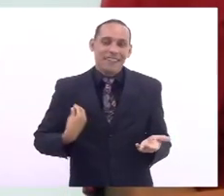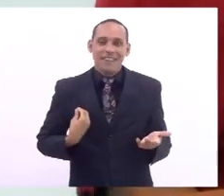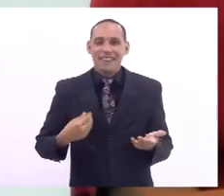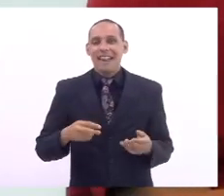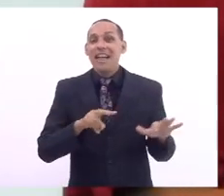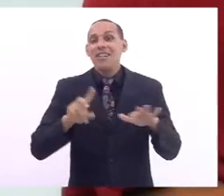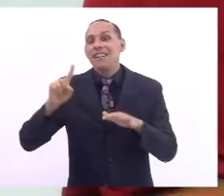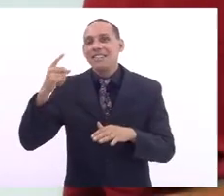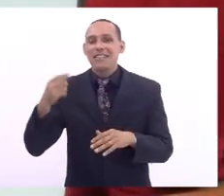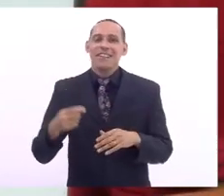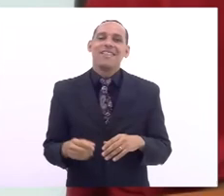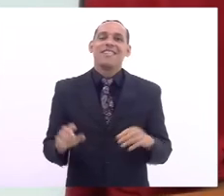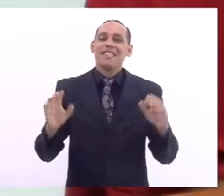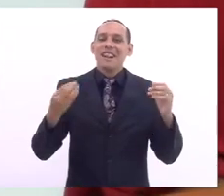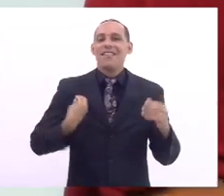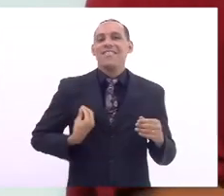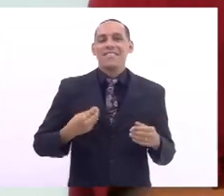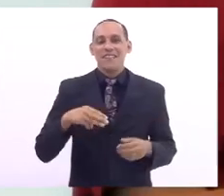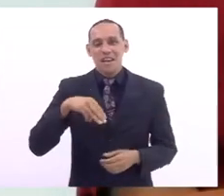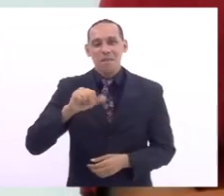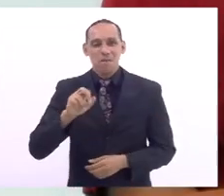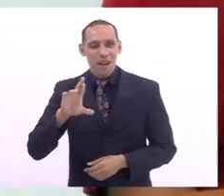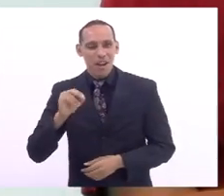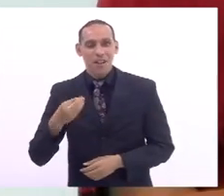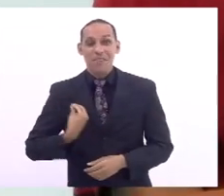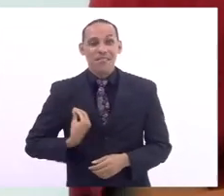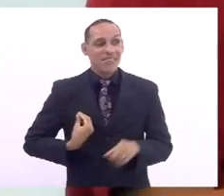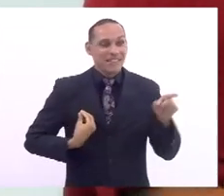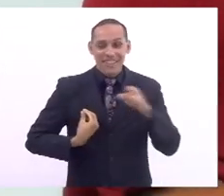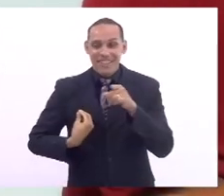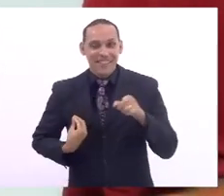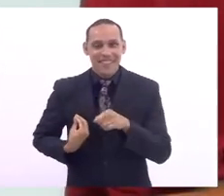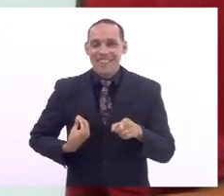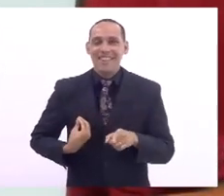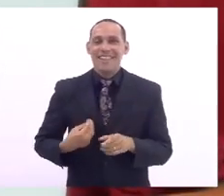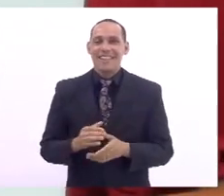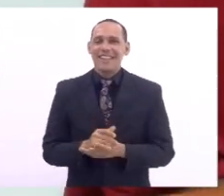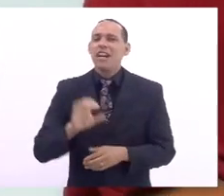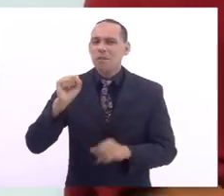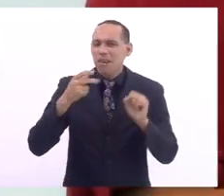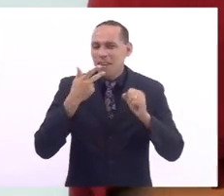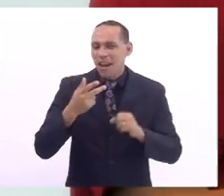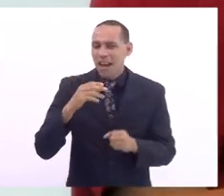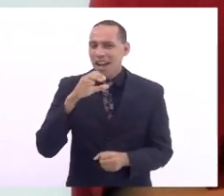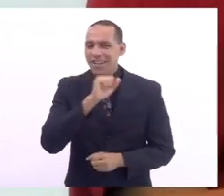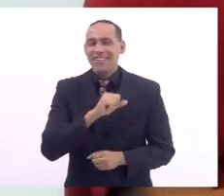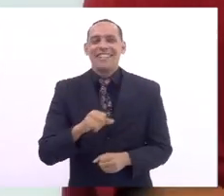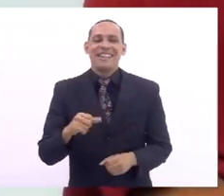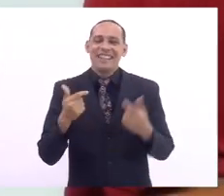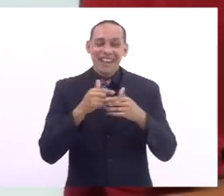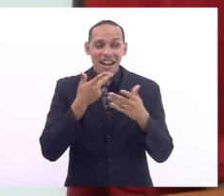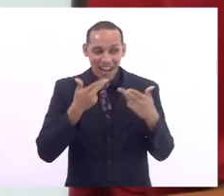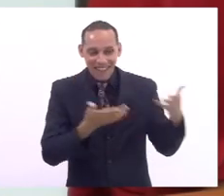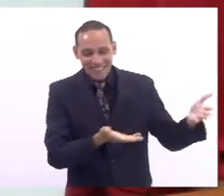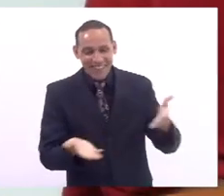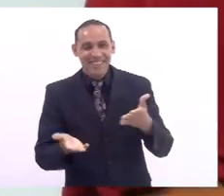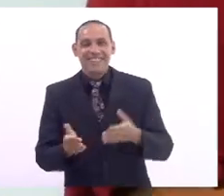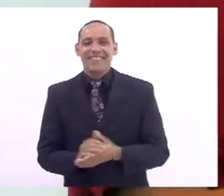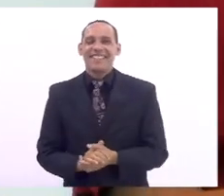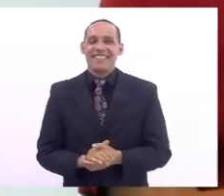e viva Mauro Osório onipresente aí bom pessoal então então fala vamos